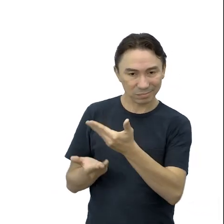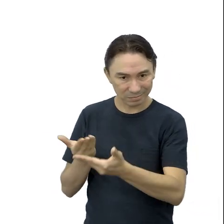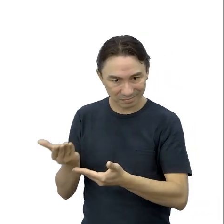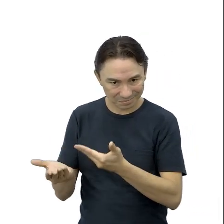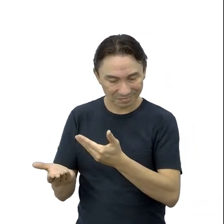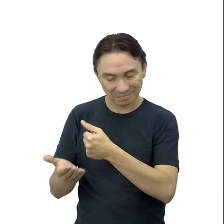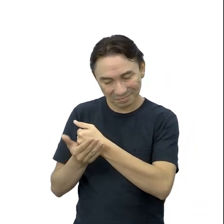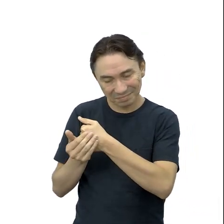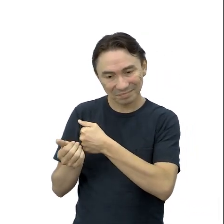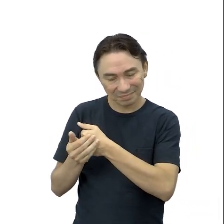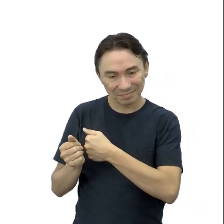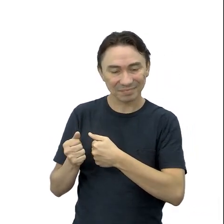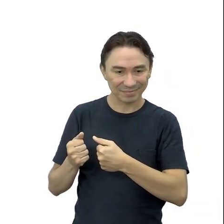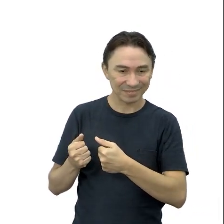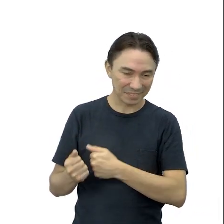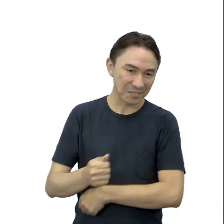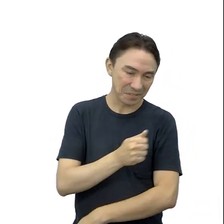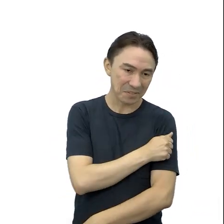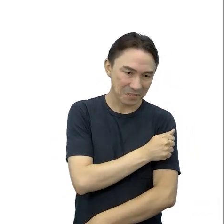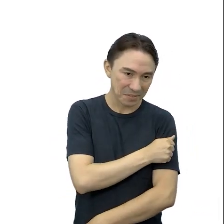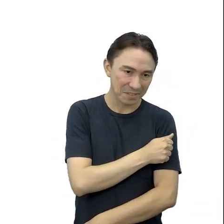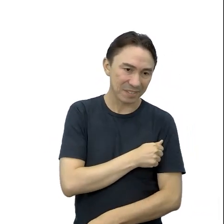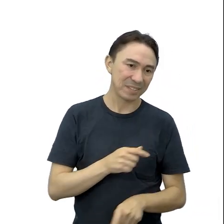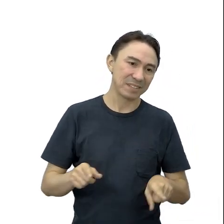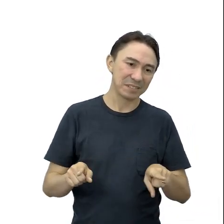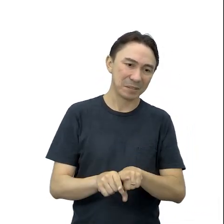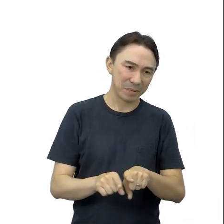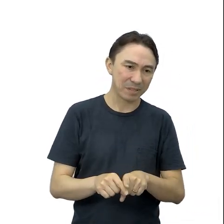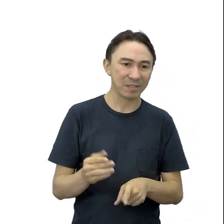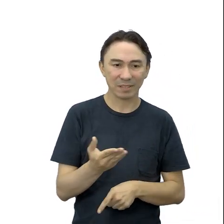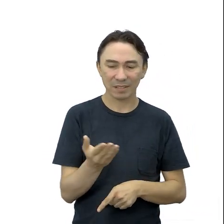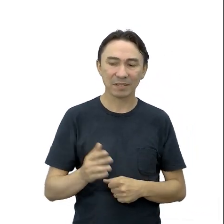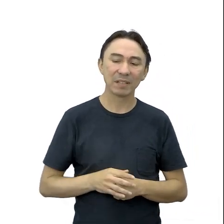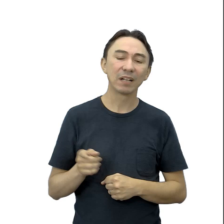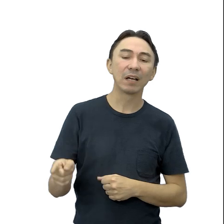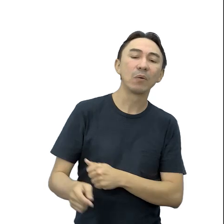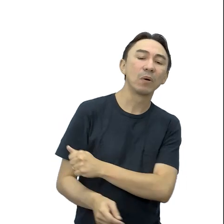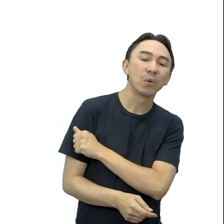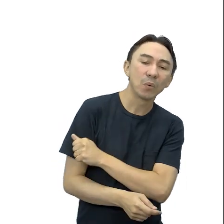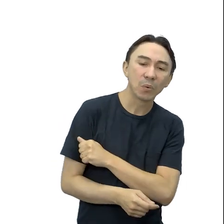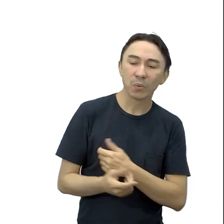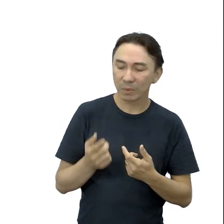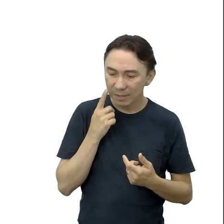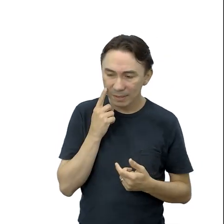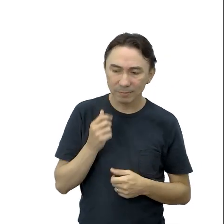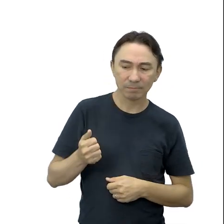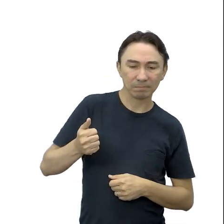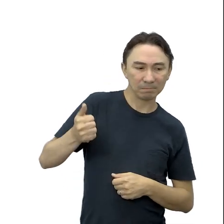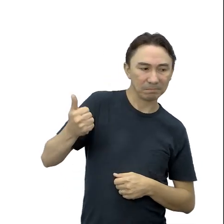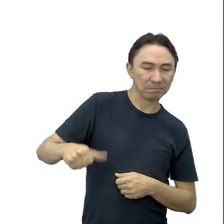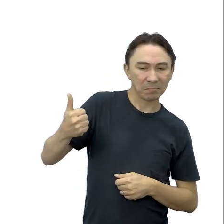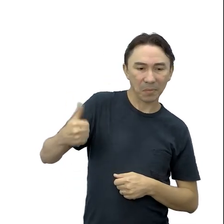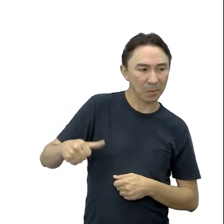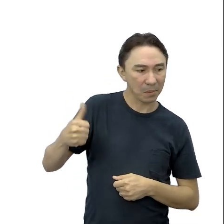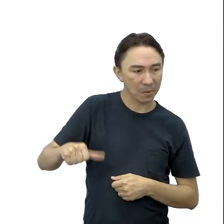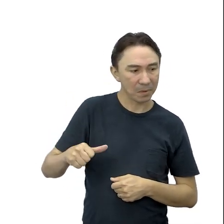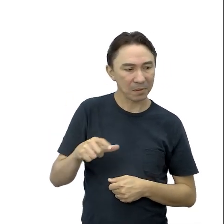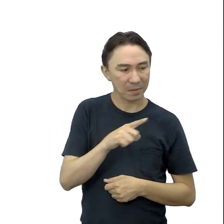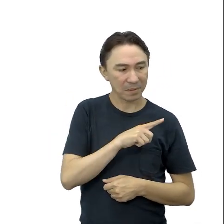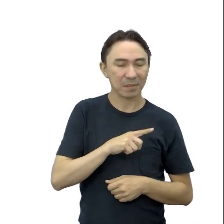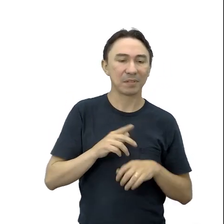aplicaram alguma avaliação, né, diagnóstica de entrada, né, para os estudantes. Possivelmente aqui vocês